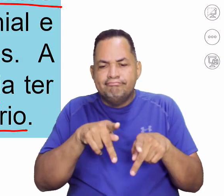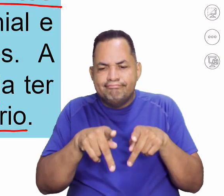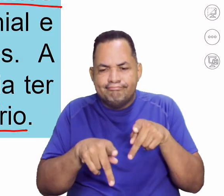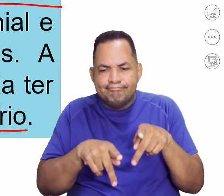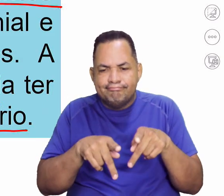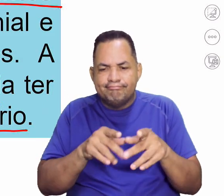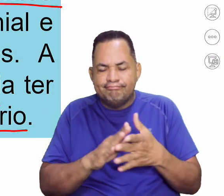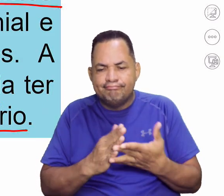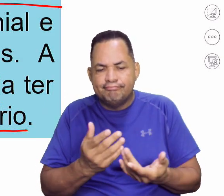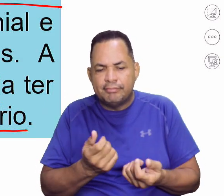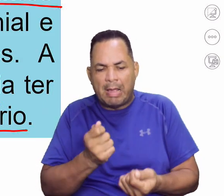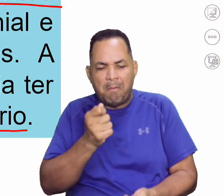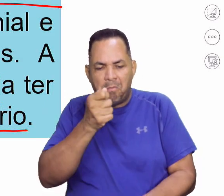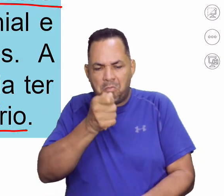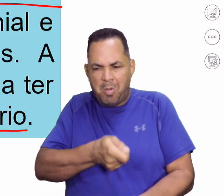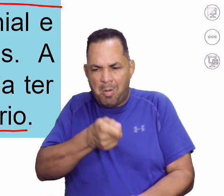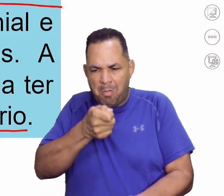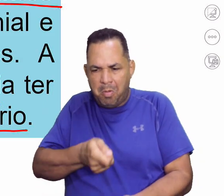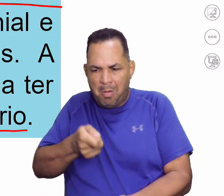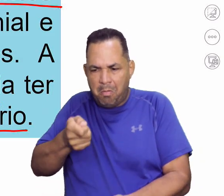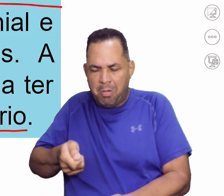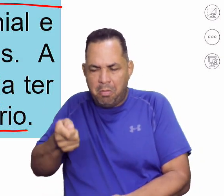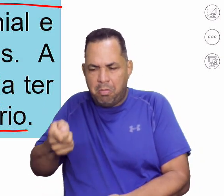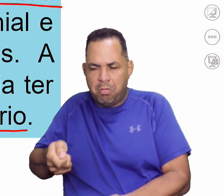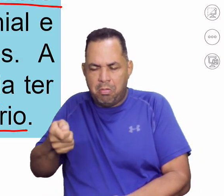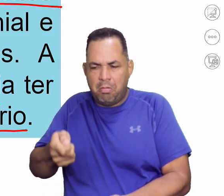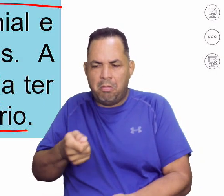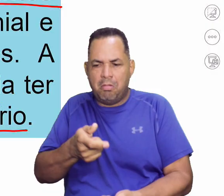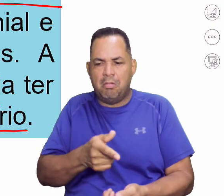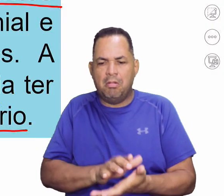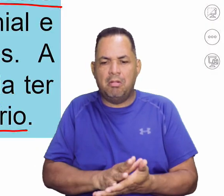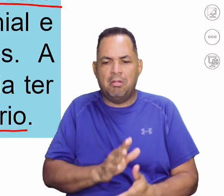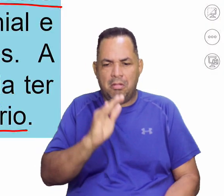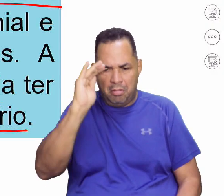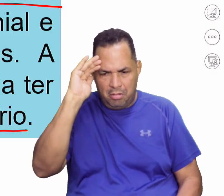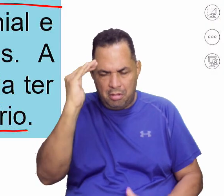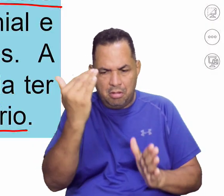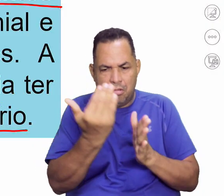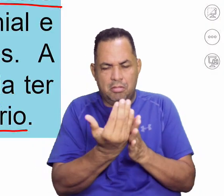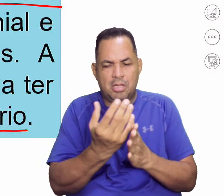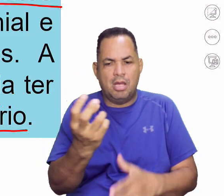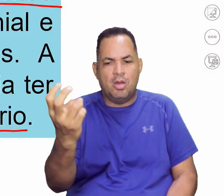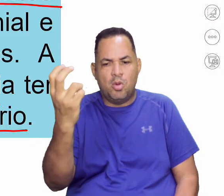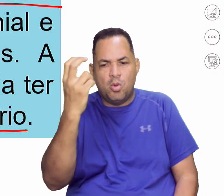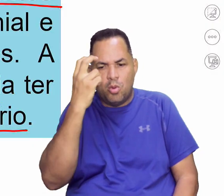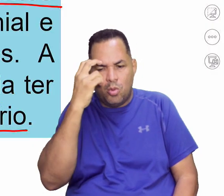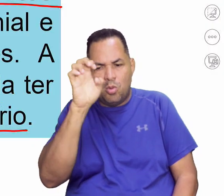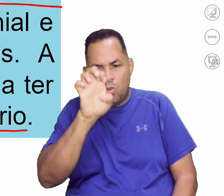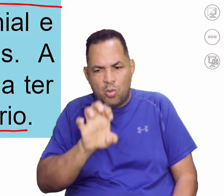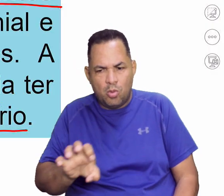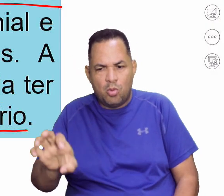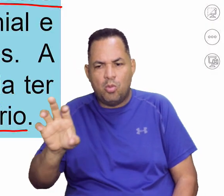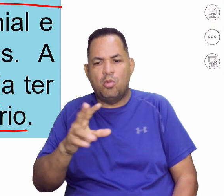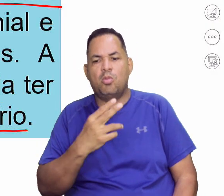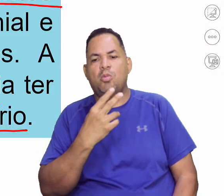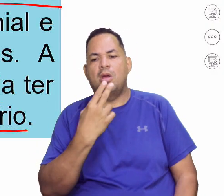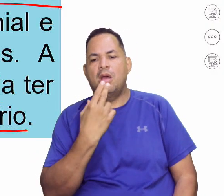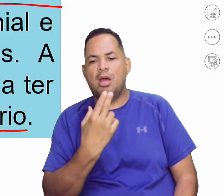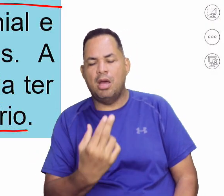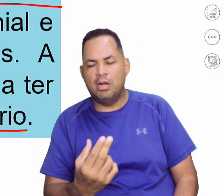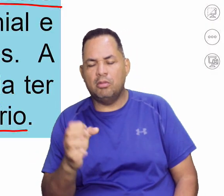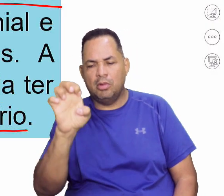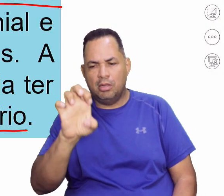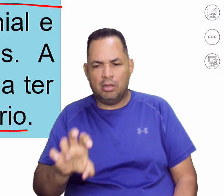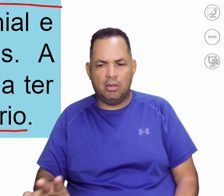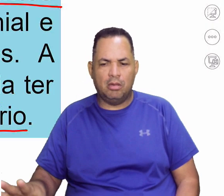ficar dominado e vai ser obrigado a seguir a cultura do europeu, a falar o idioma do